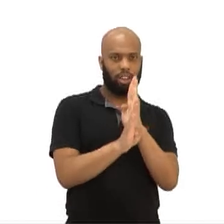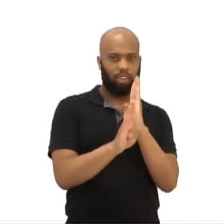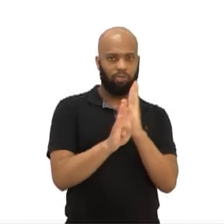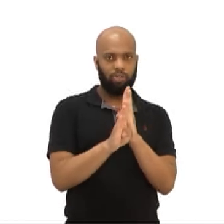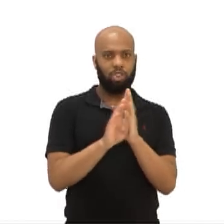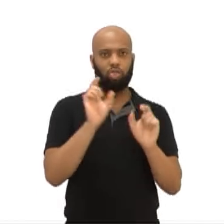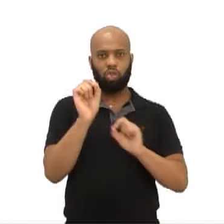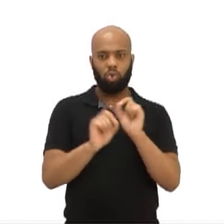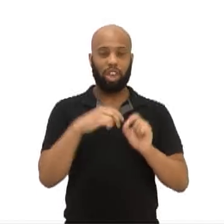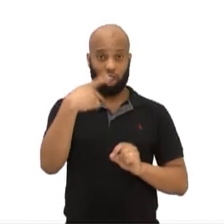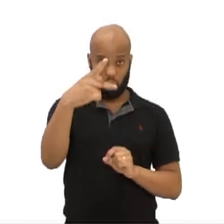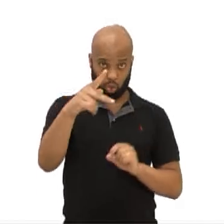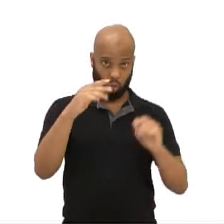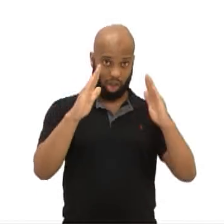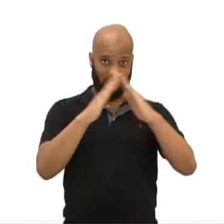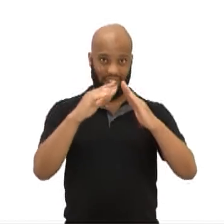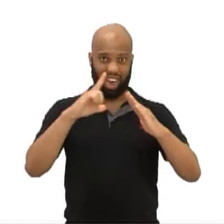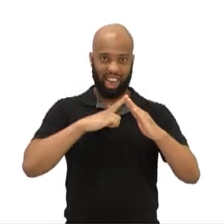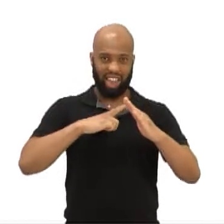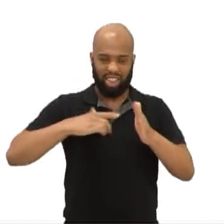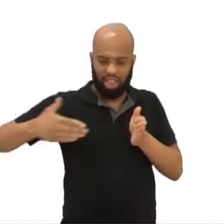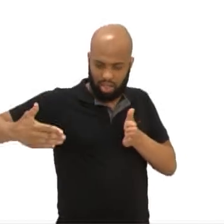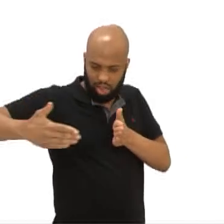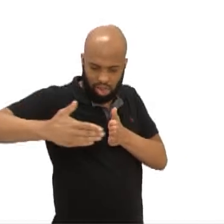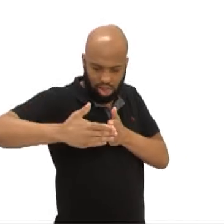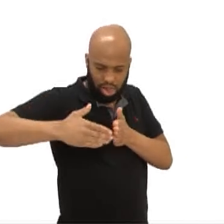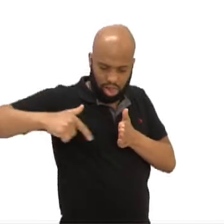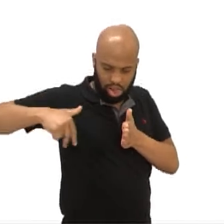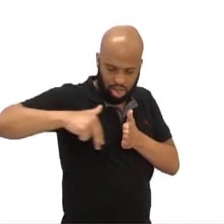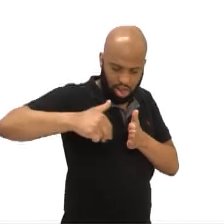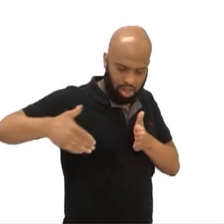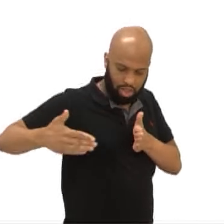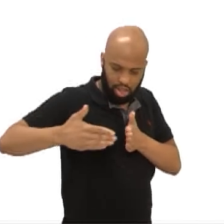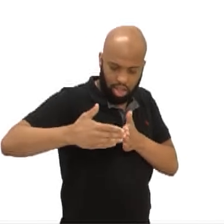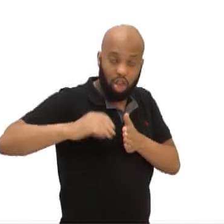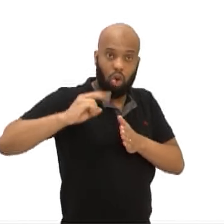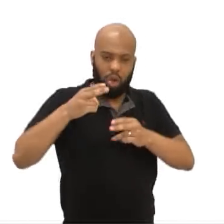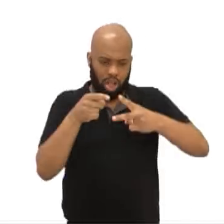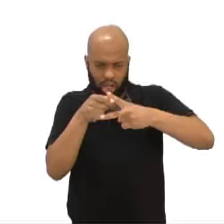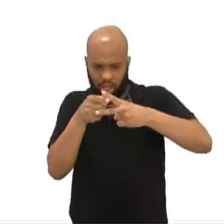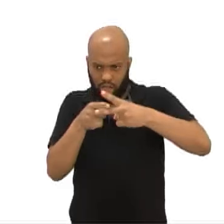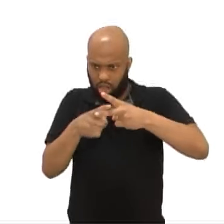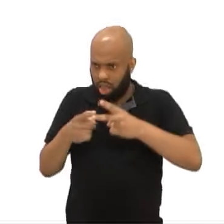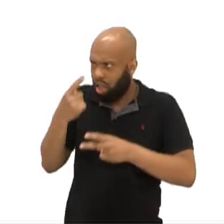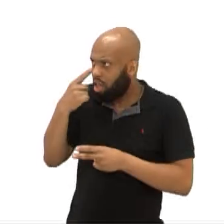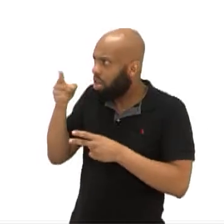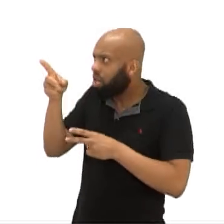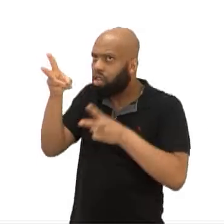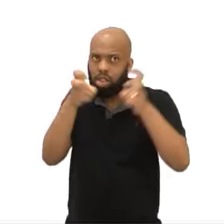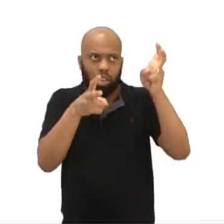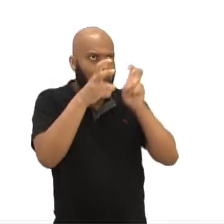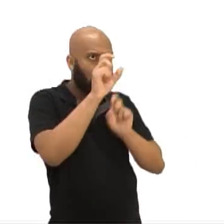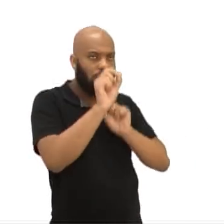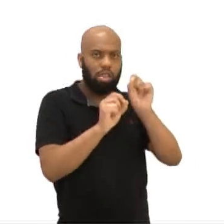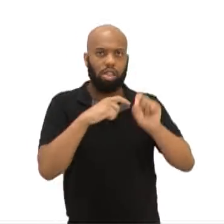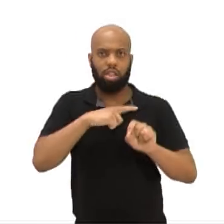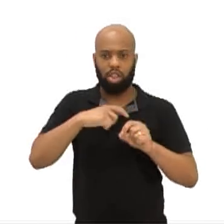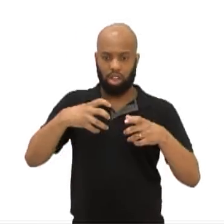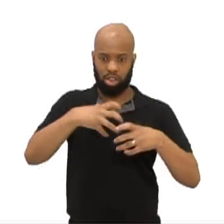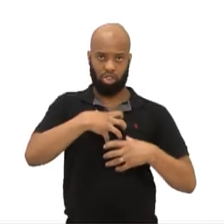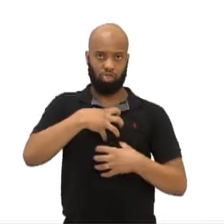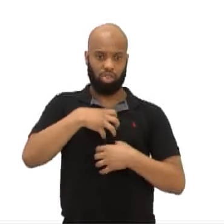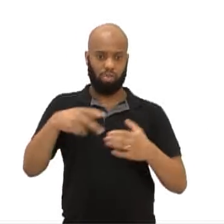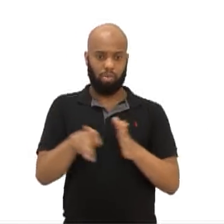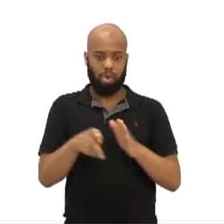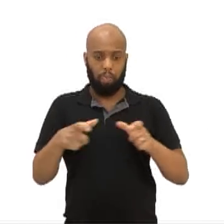cantos e objetos em sua casa ou locais que você conhece que tenham ângulos da mesma medida, de medida maior ou de medida